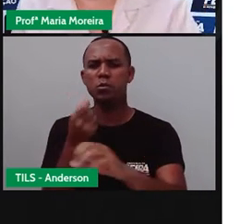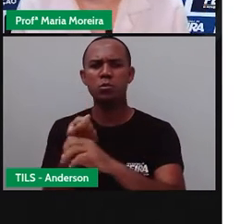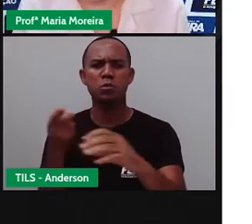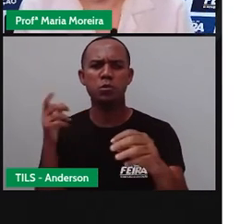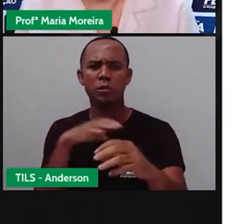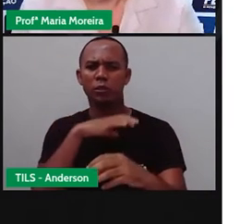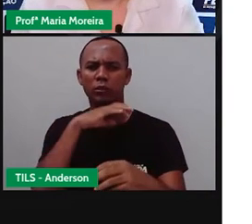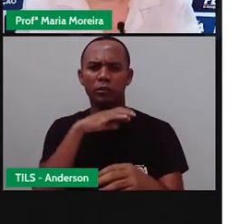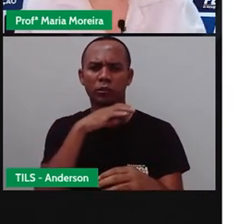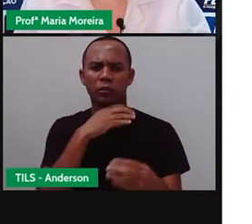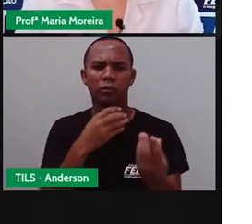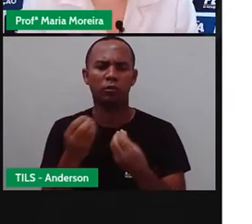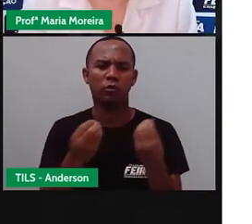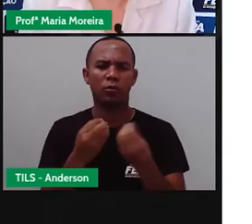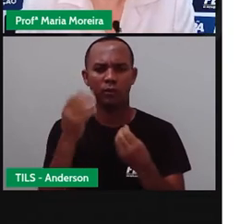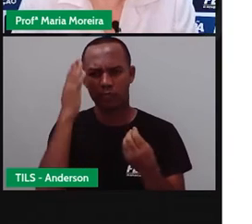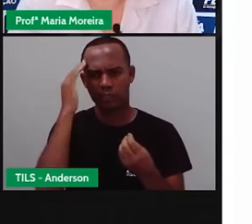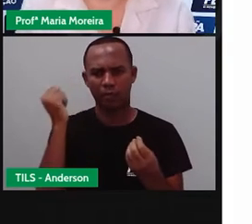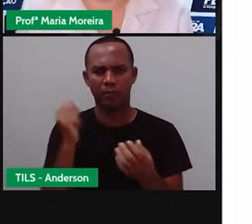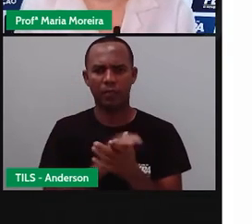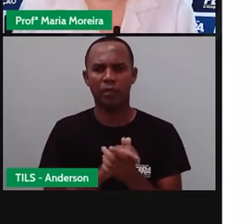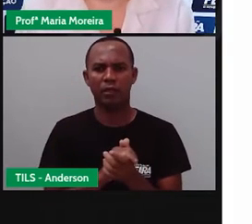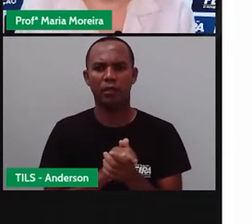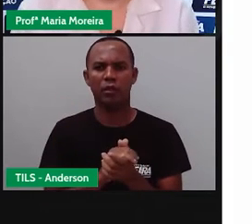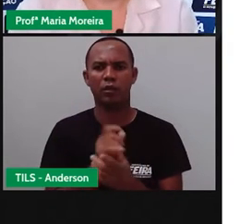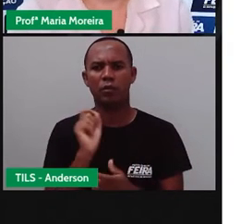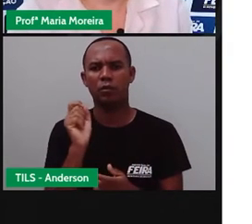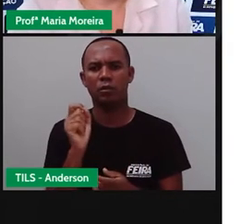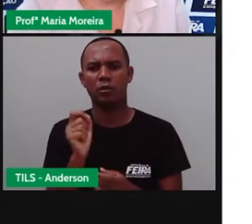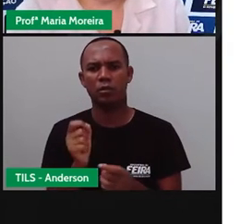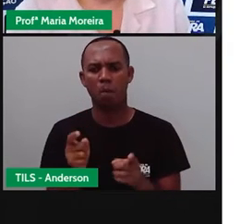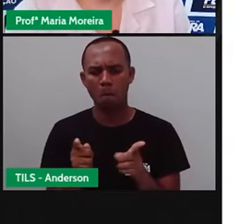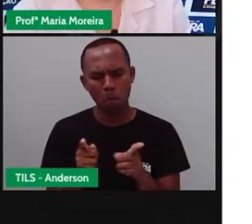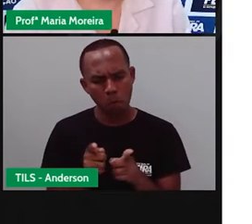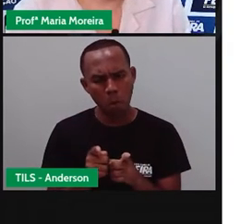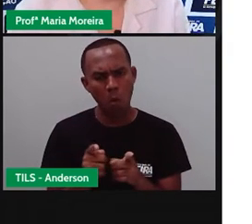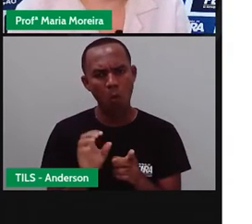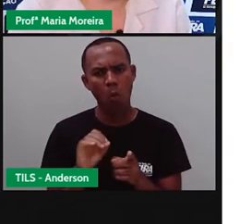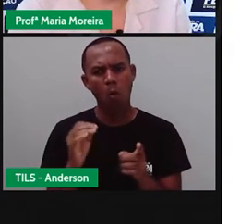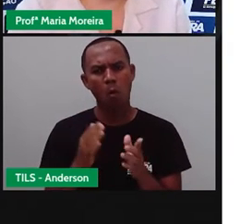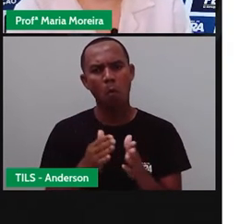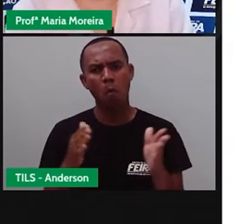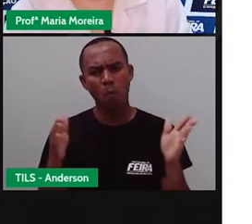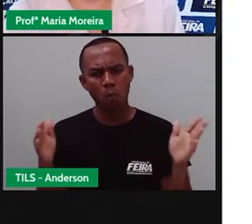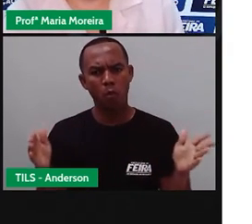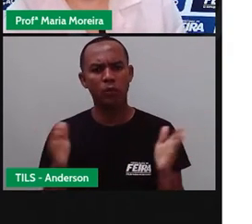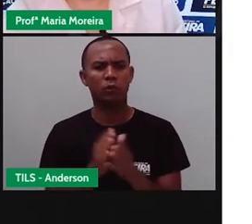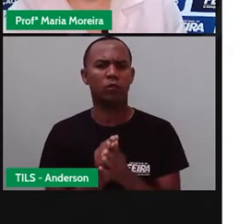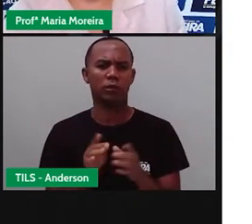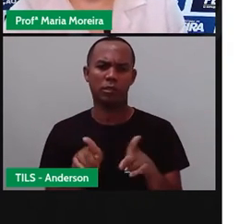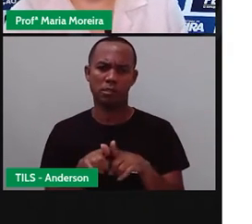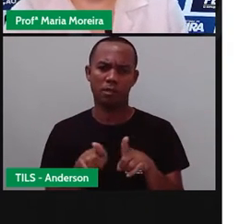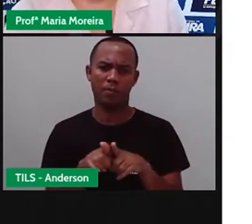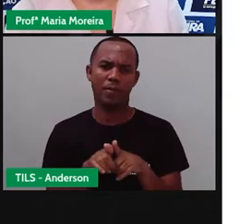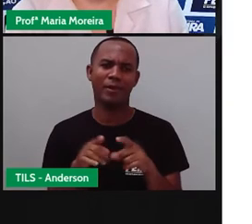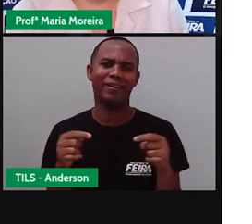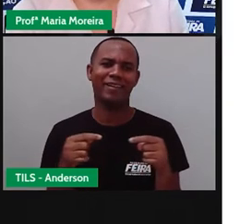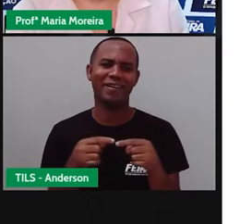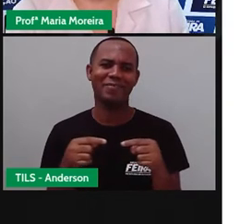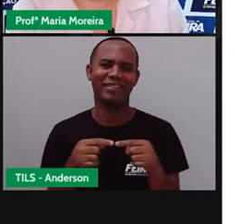conhecimento do número ele sabia o que do pouco e do muito e pouco e muito é o que